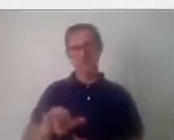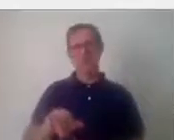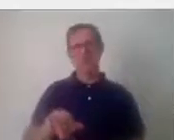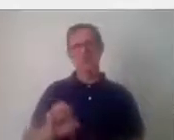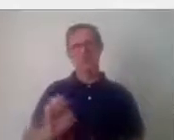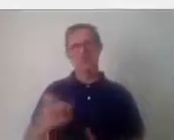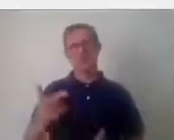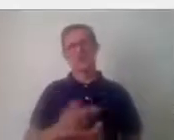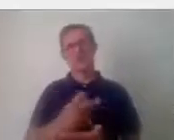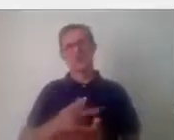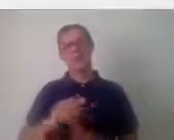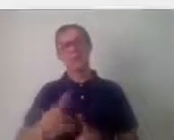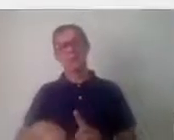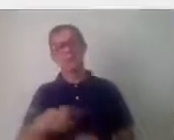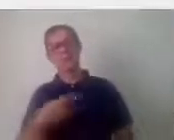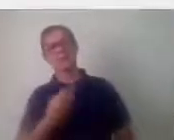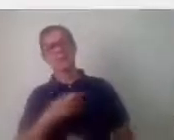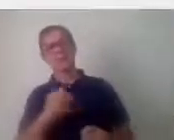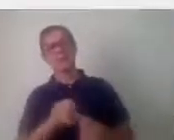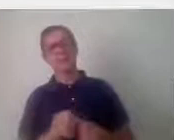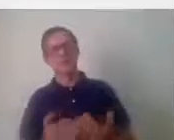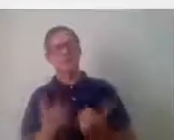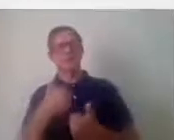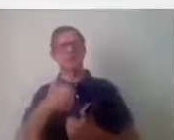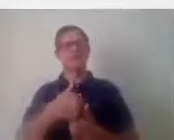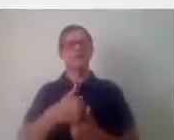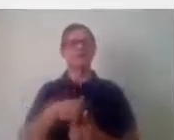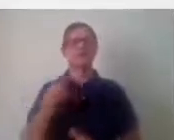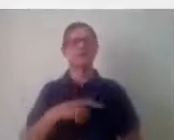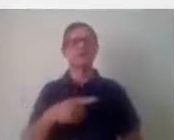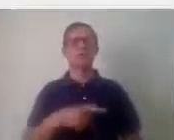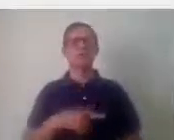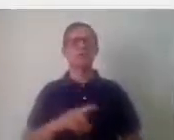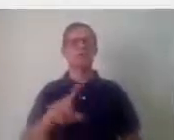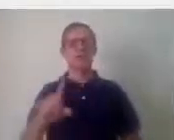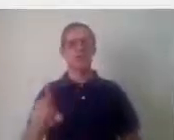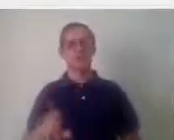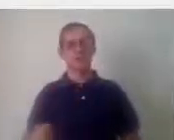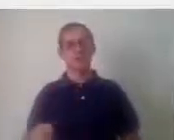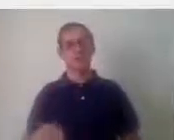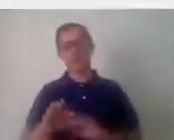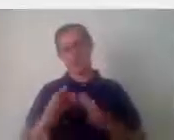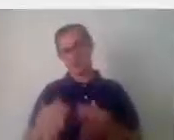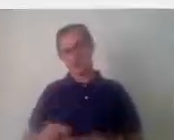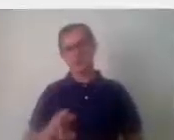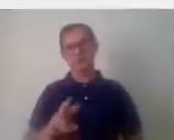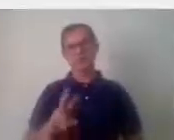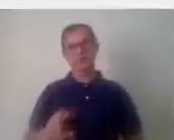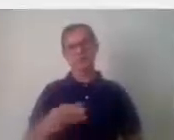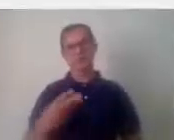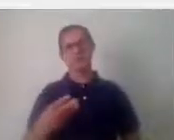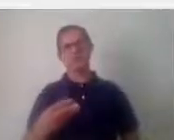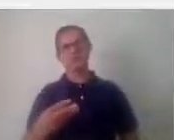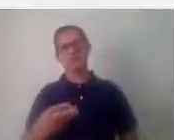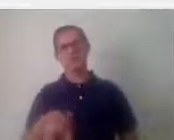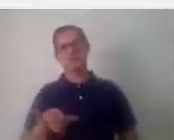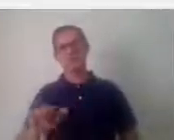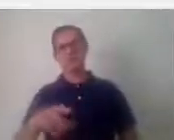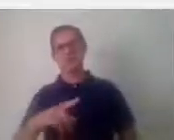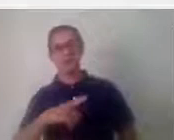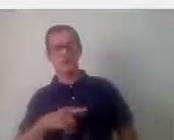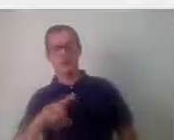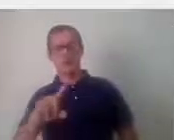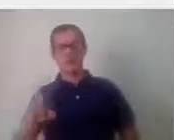errado. Depois que nós fazemos a substituição, nós vamos ter a integral simples de 2 a 3 de y. Caímos numa